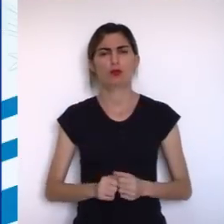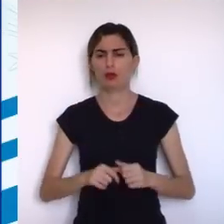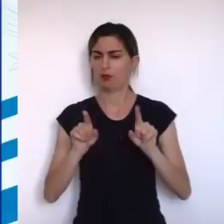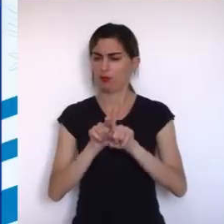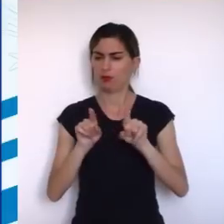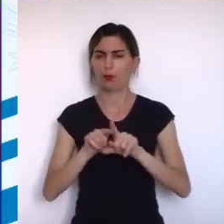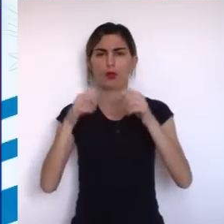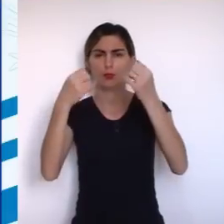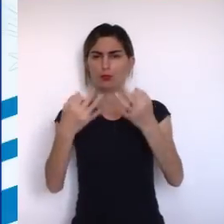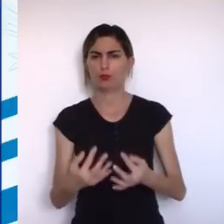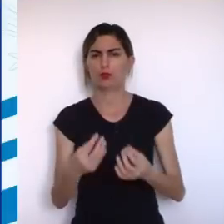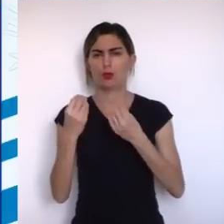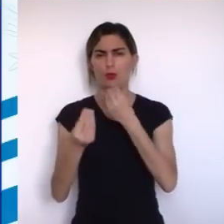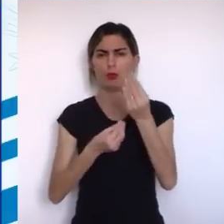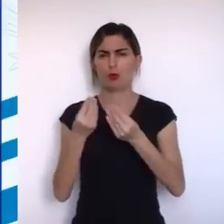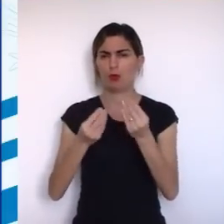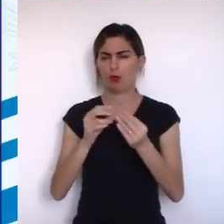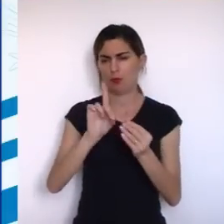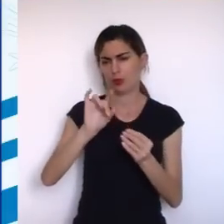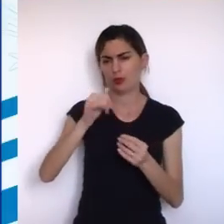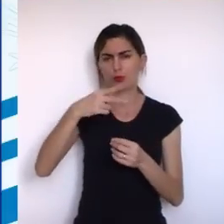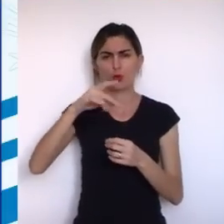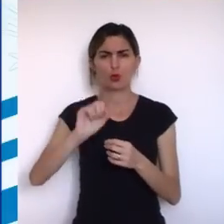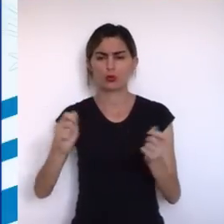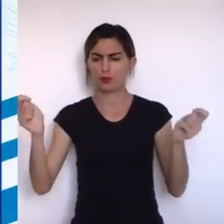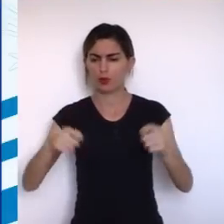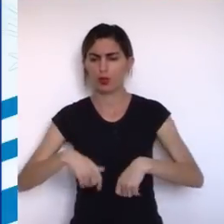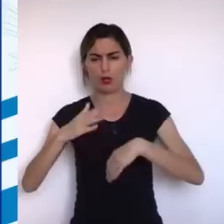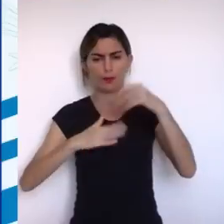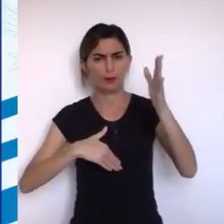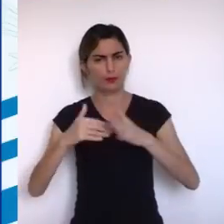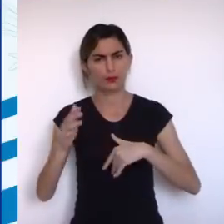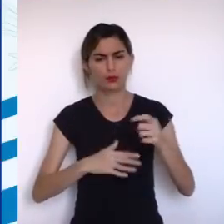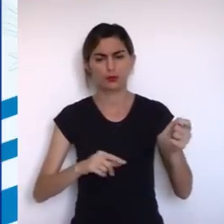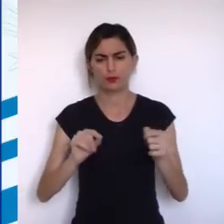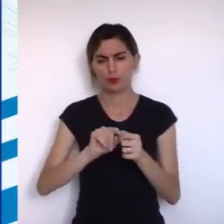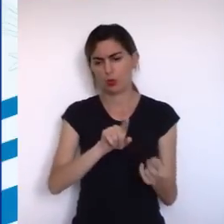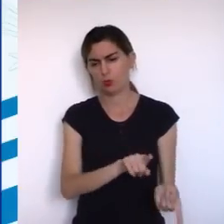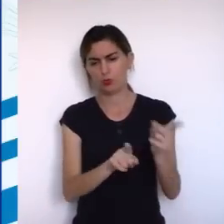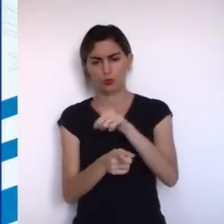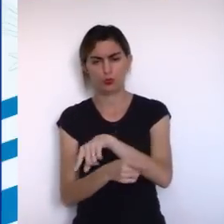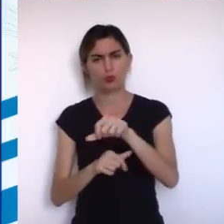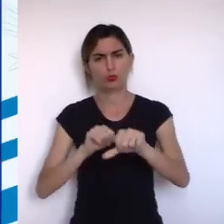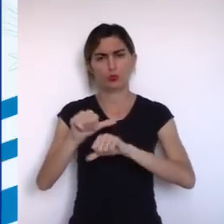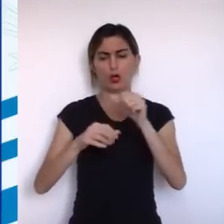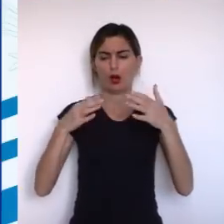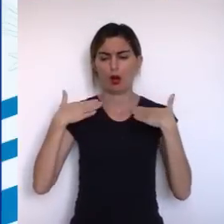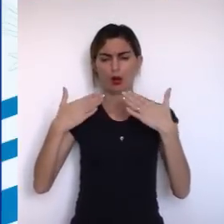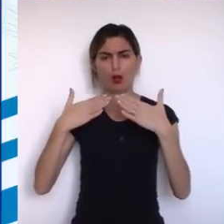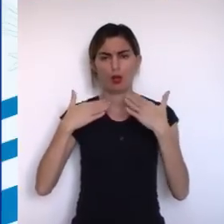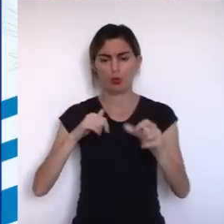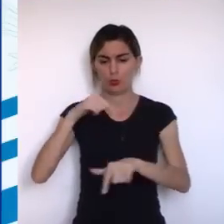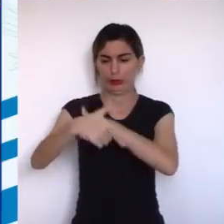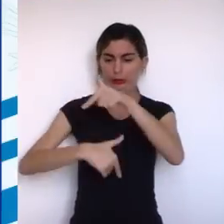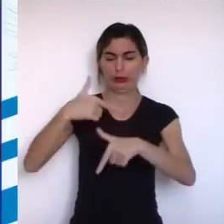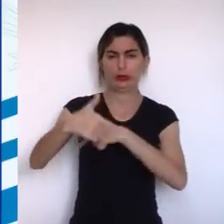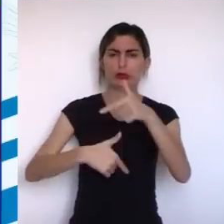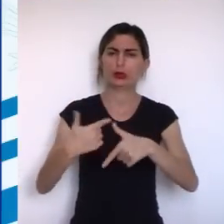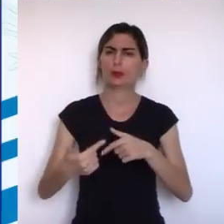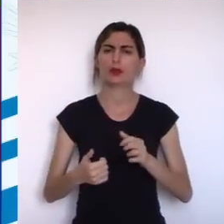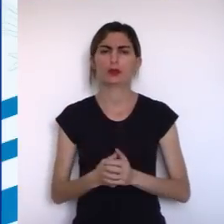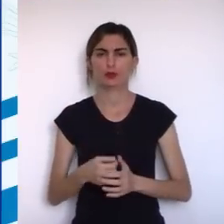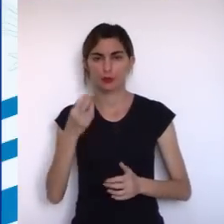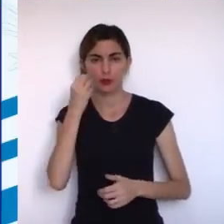mecânica. Também pode ser definida como o dispositivo capaz de converter calor